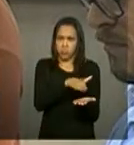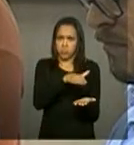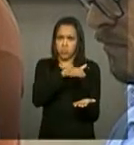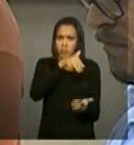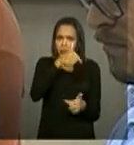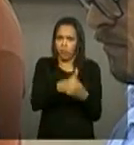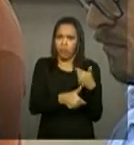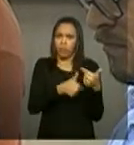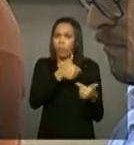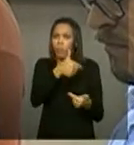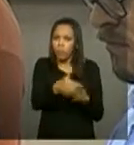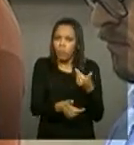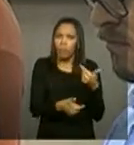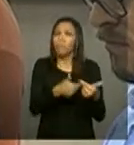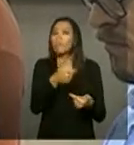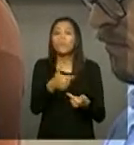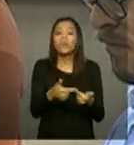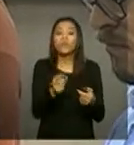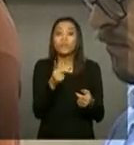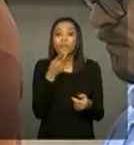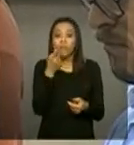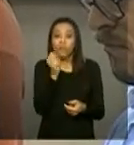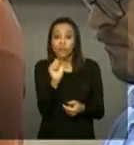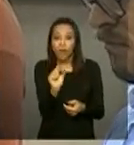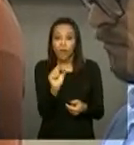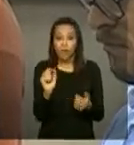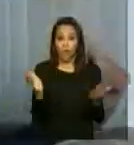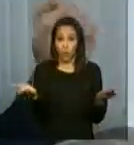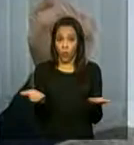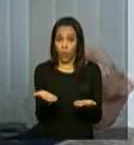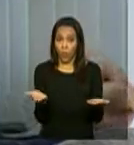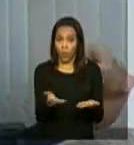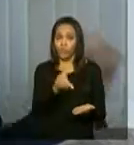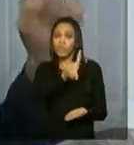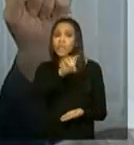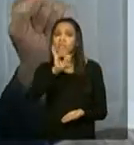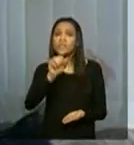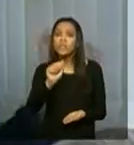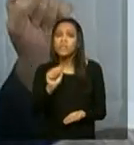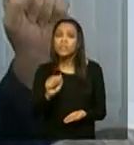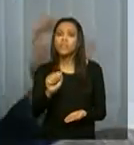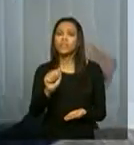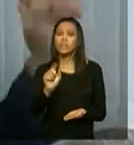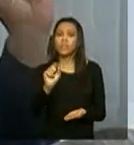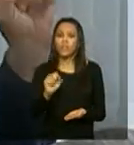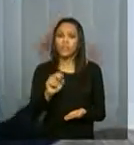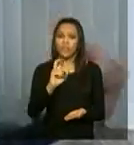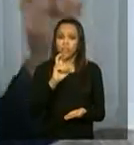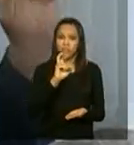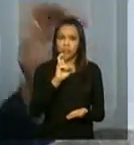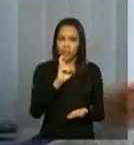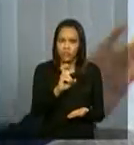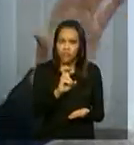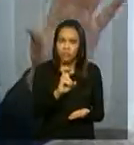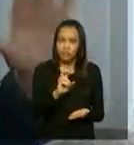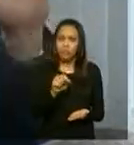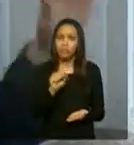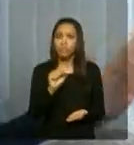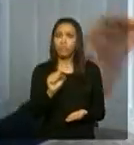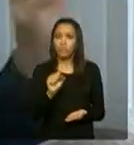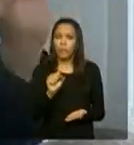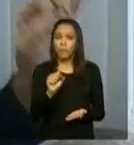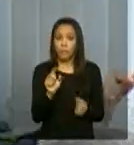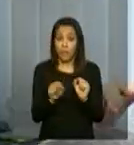apresente a e pensar que no mundo hoje em dia aí mais de 5 milhões de tinta substâncias